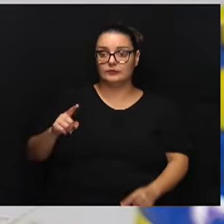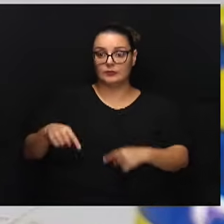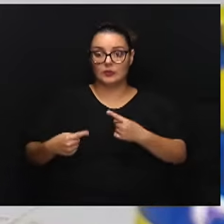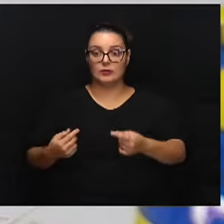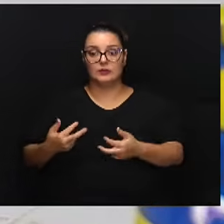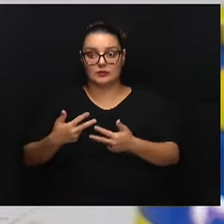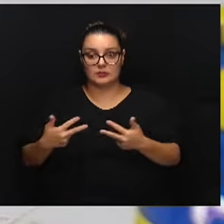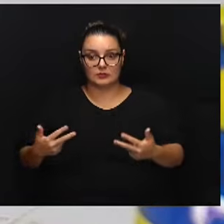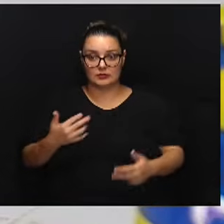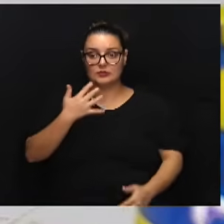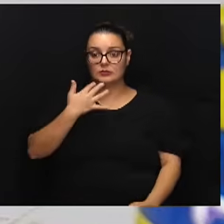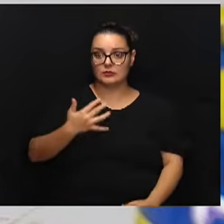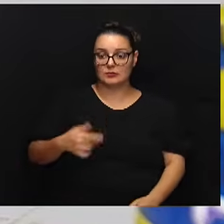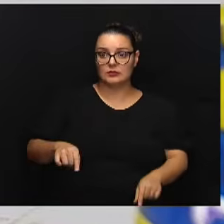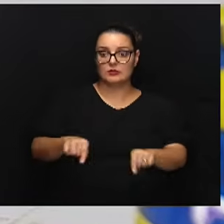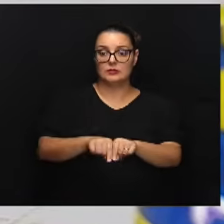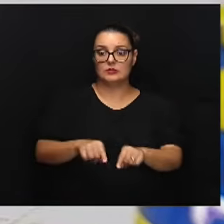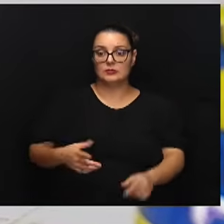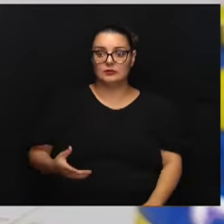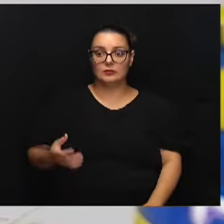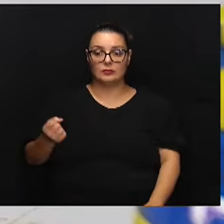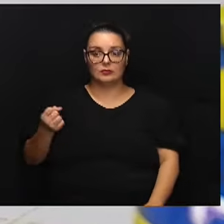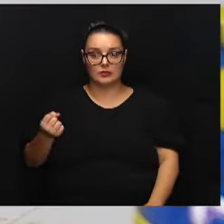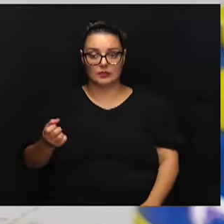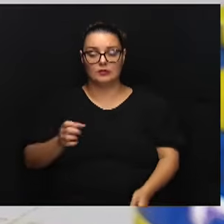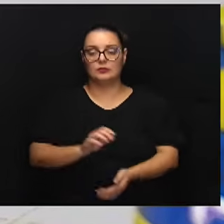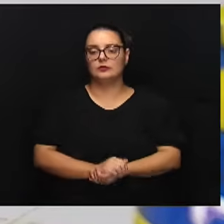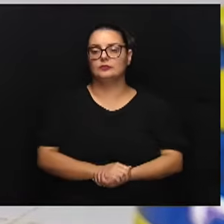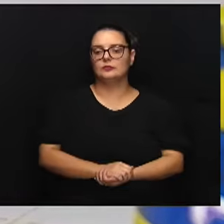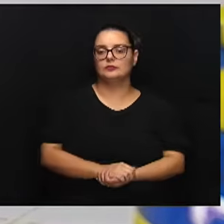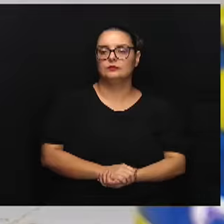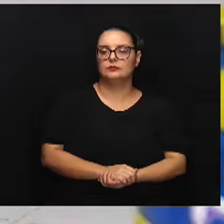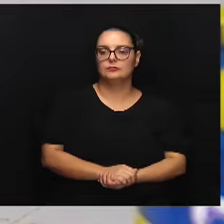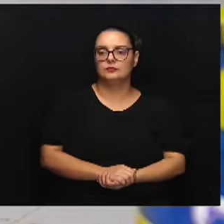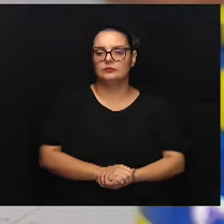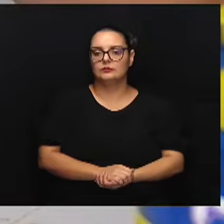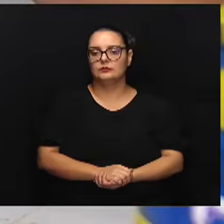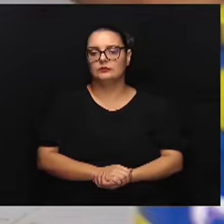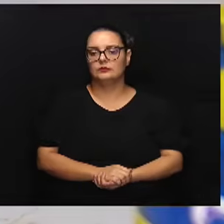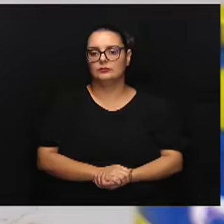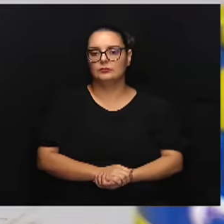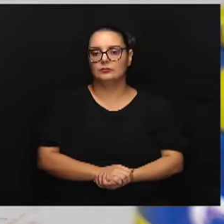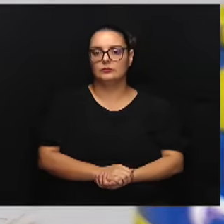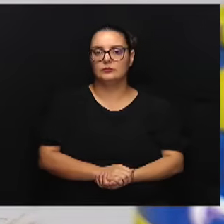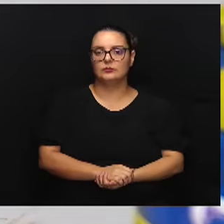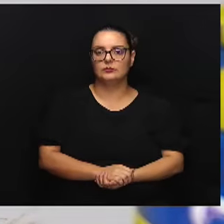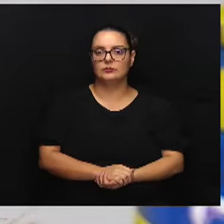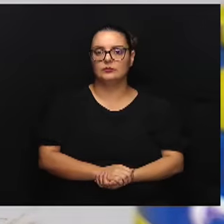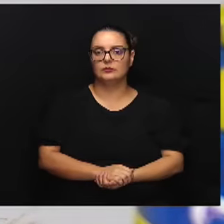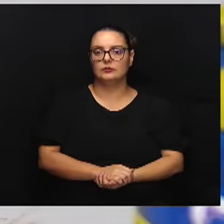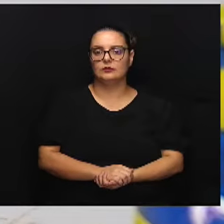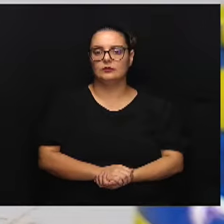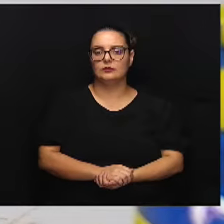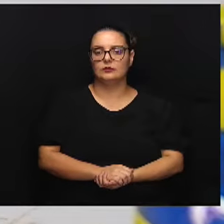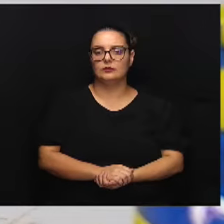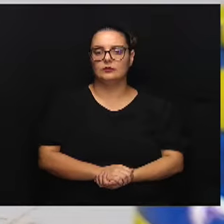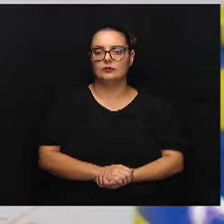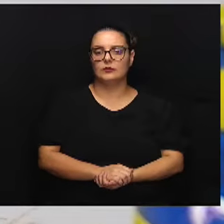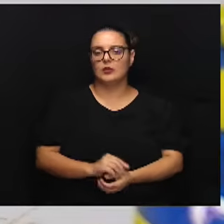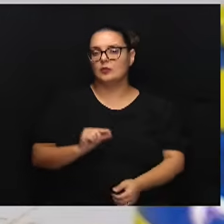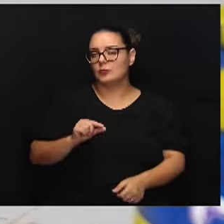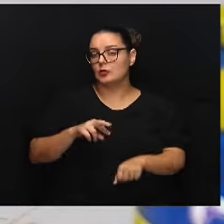ó. Deixar branco. E vamos arriscar, vamos colocar um pouquinho de